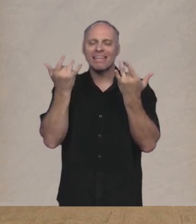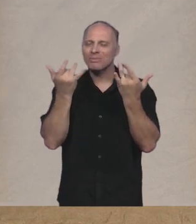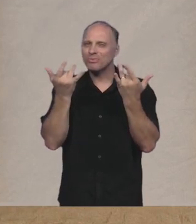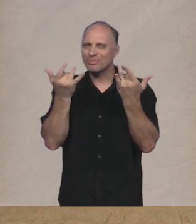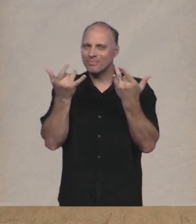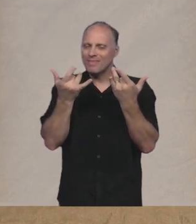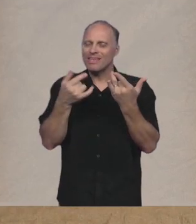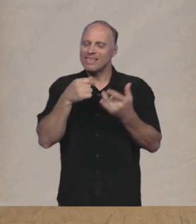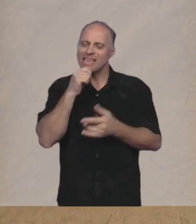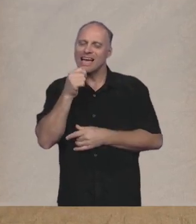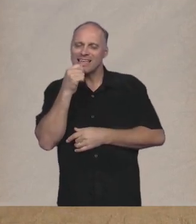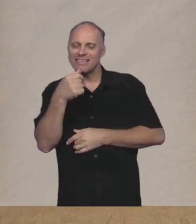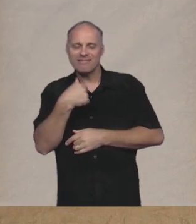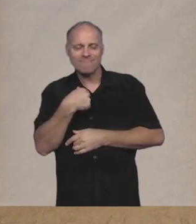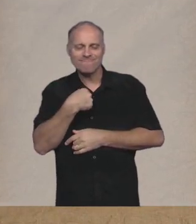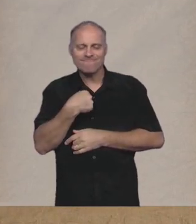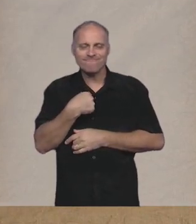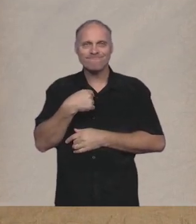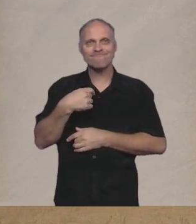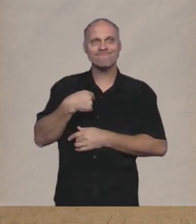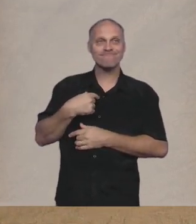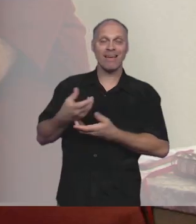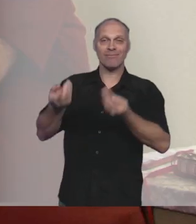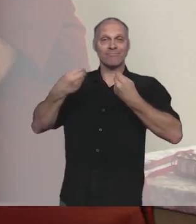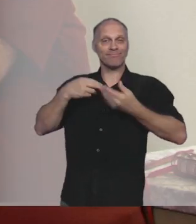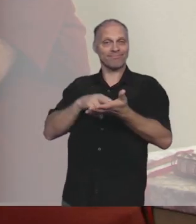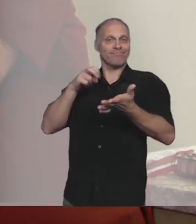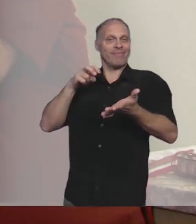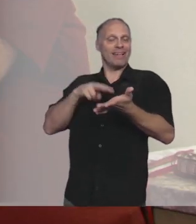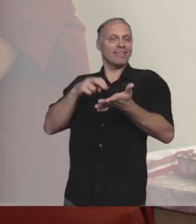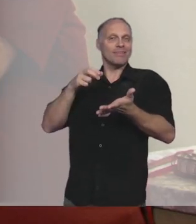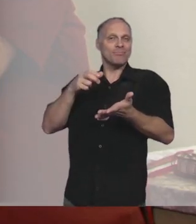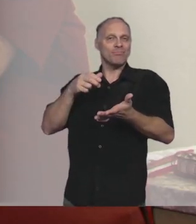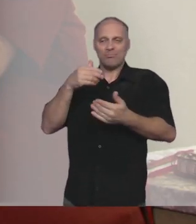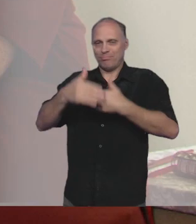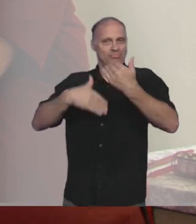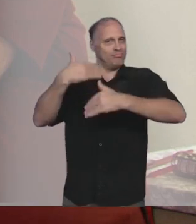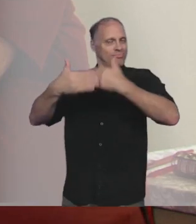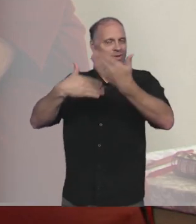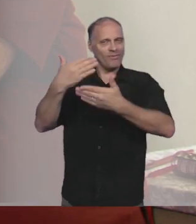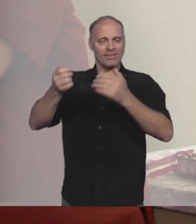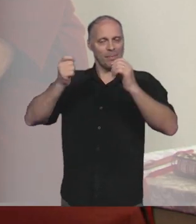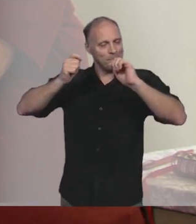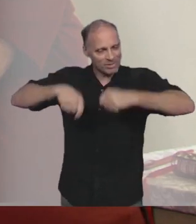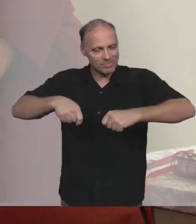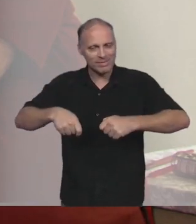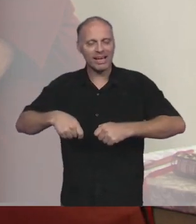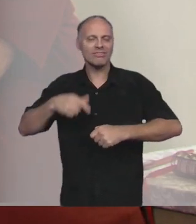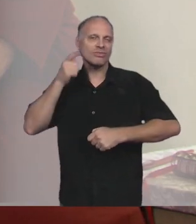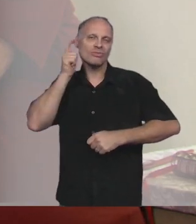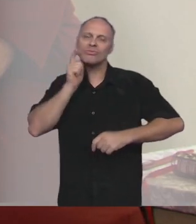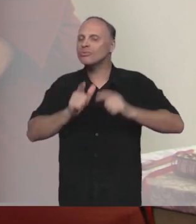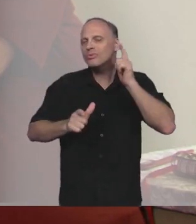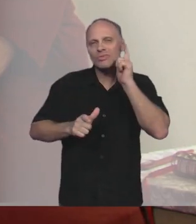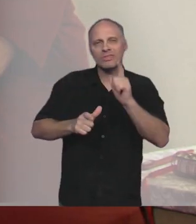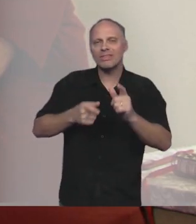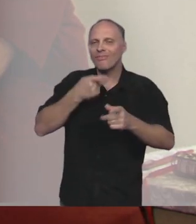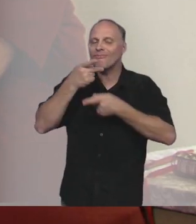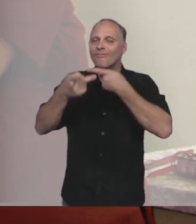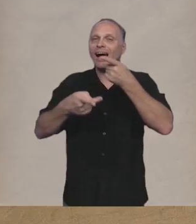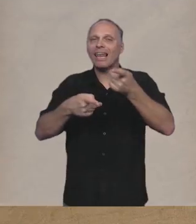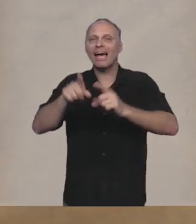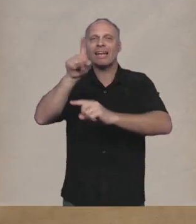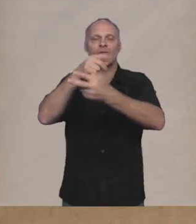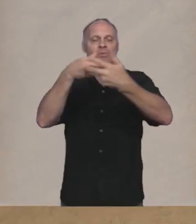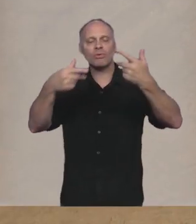e isso me trouxe essa alegria, né? Essa possibilidade de conseguir dizer